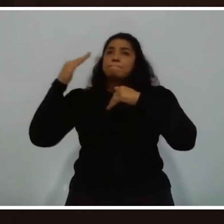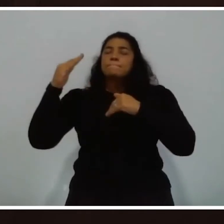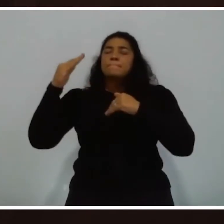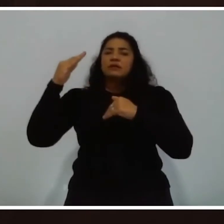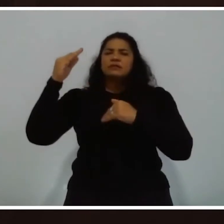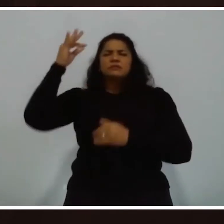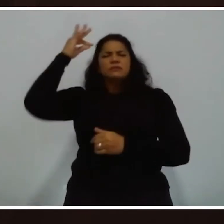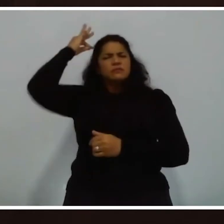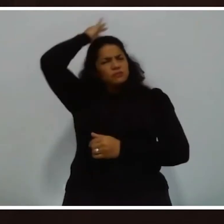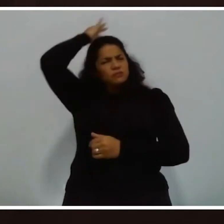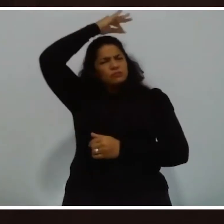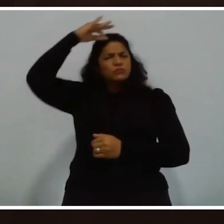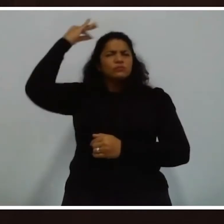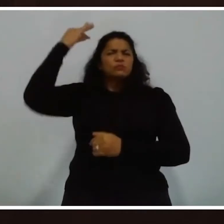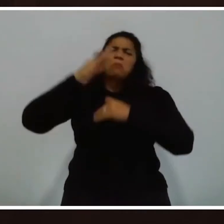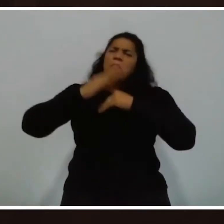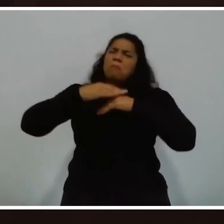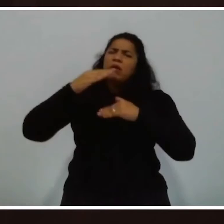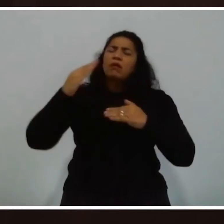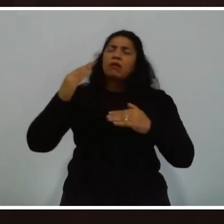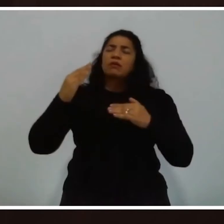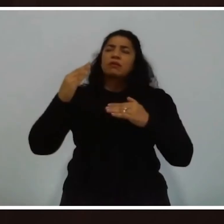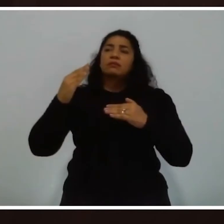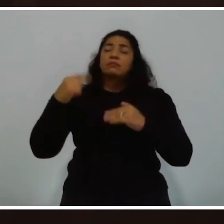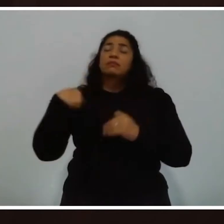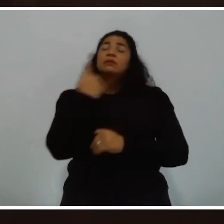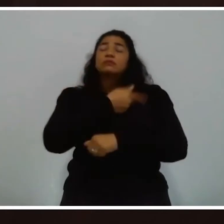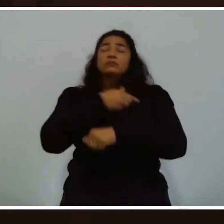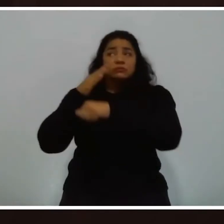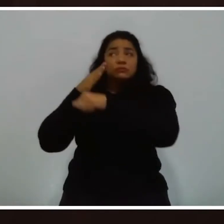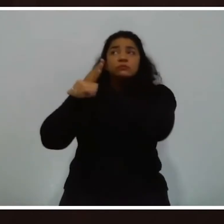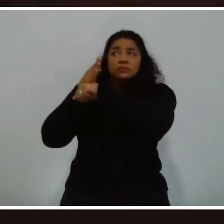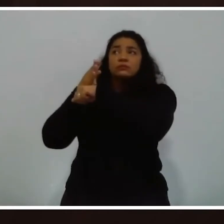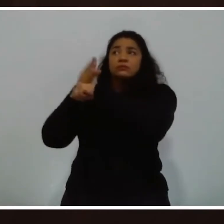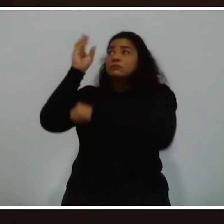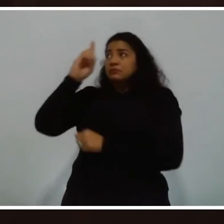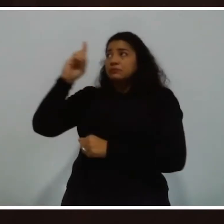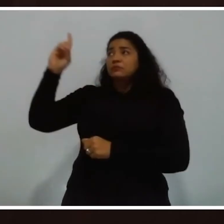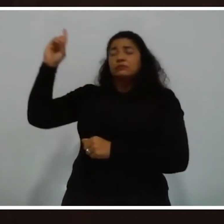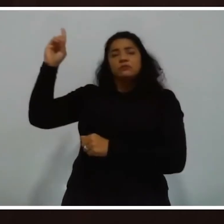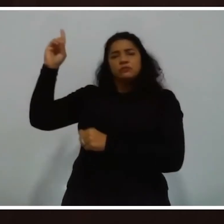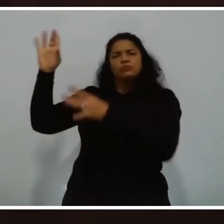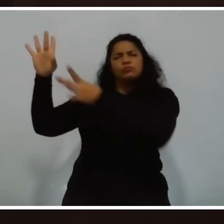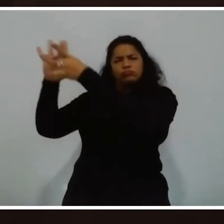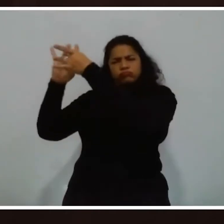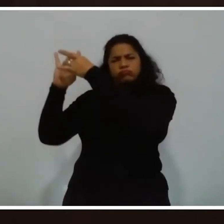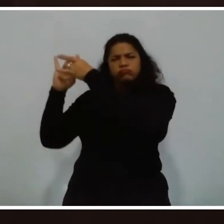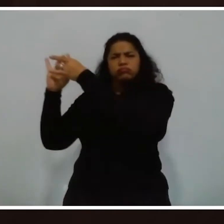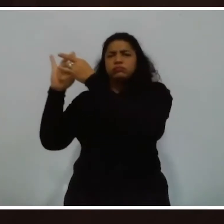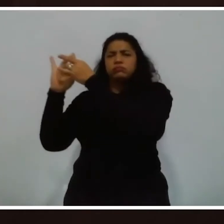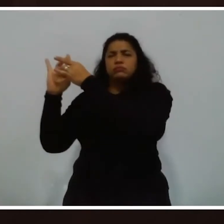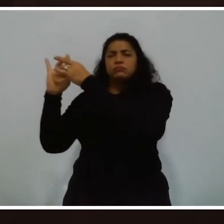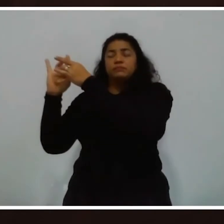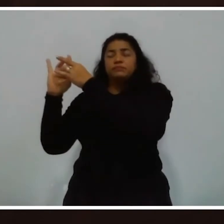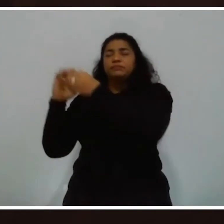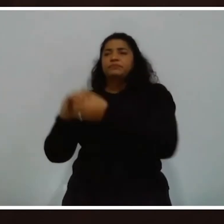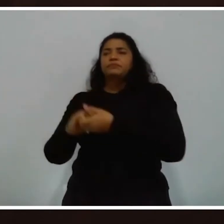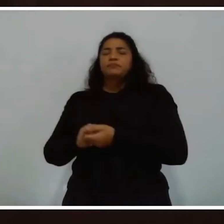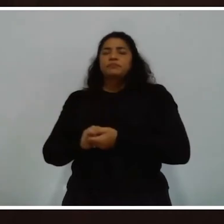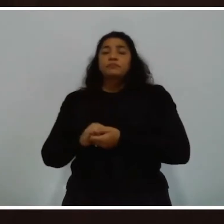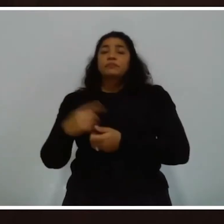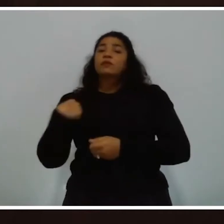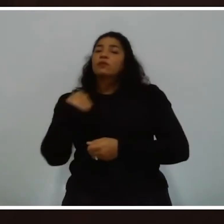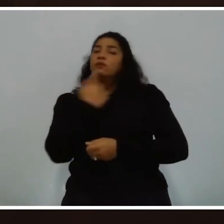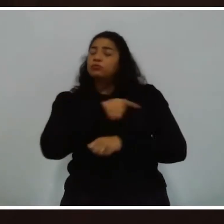Deus. Essa mesma unidade que há entre o Pai e o Filho em Pai, Filho e com o Pai, nós precisamos ser inseridos